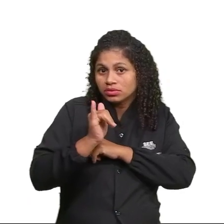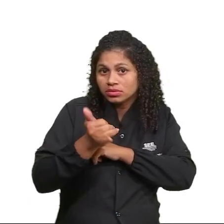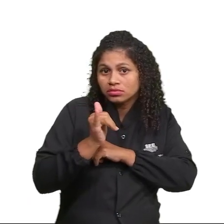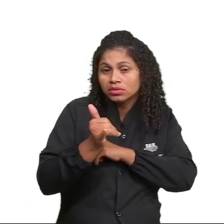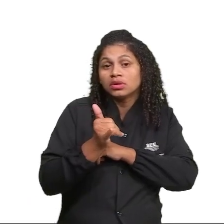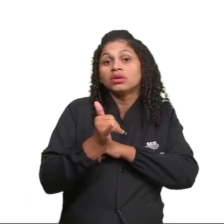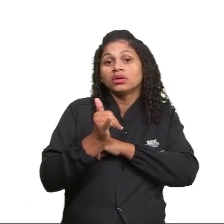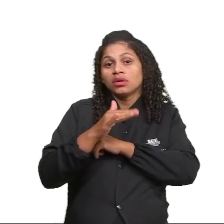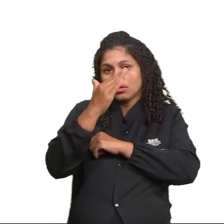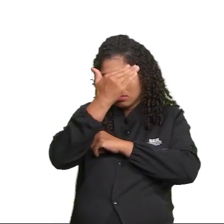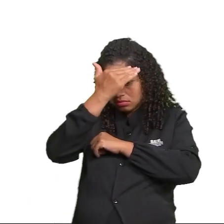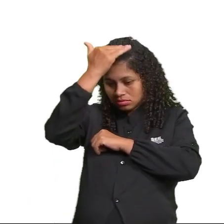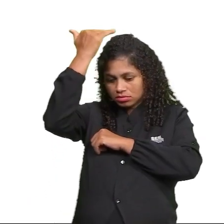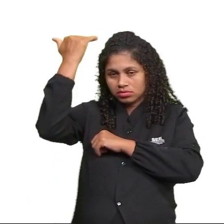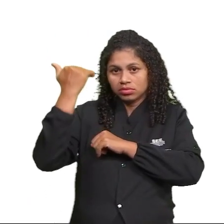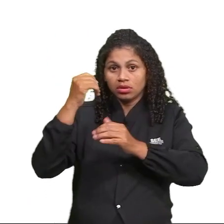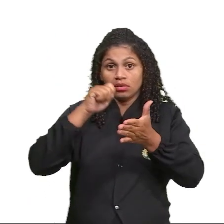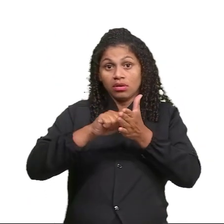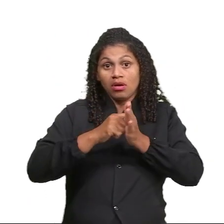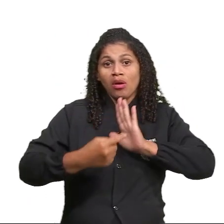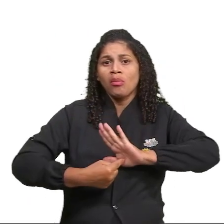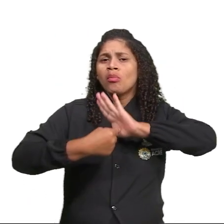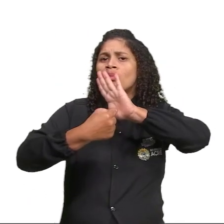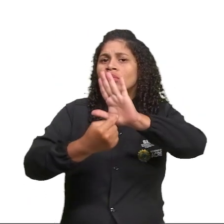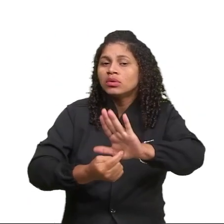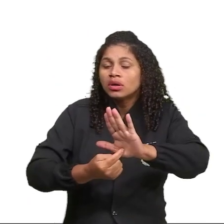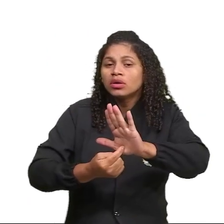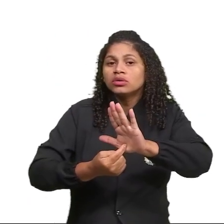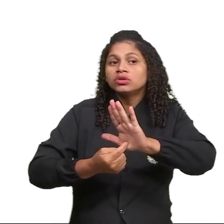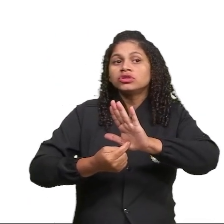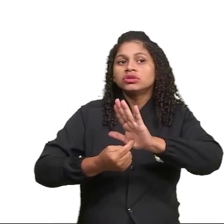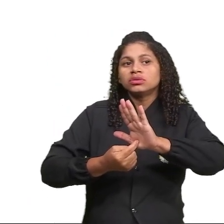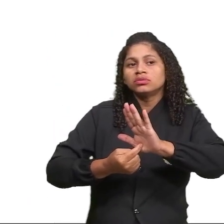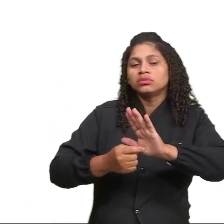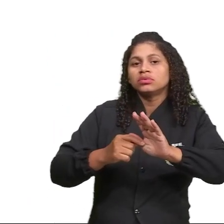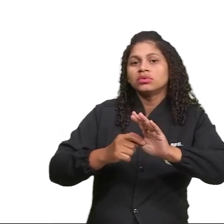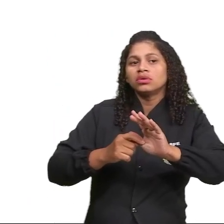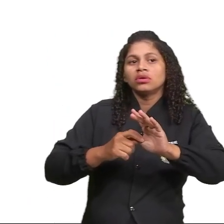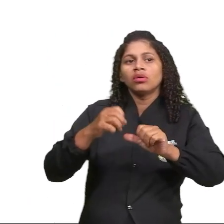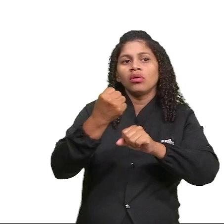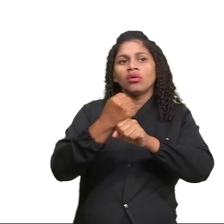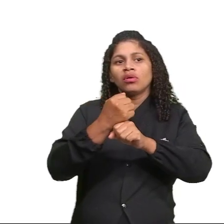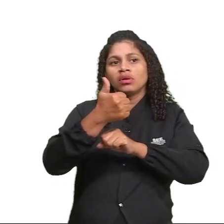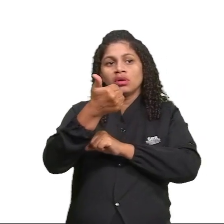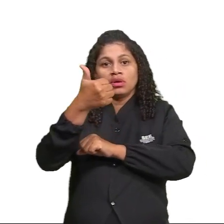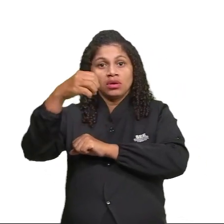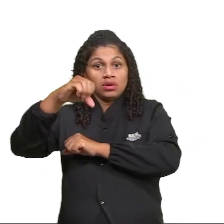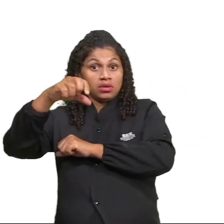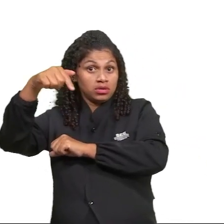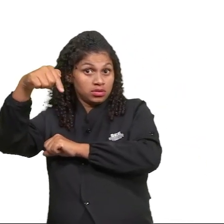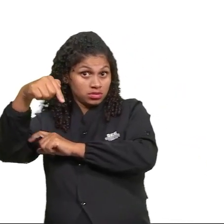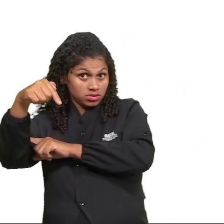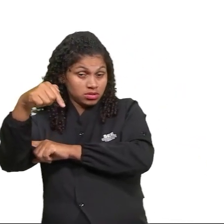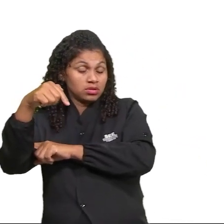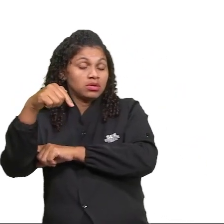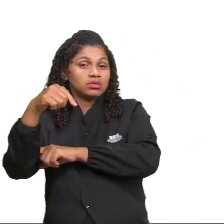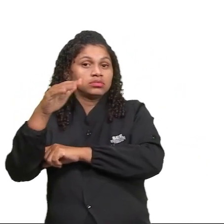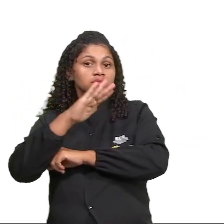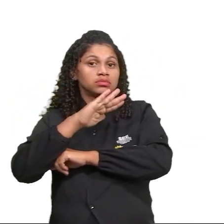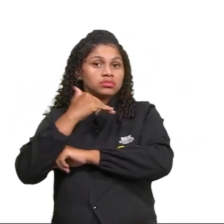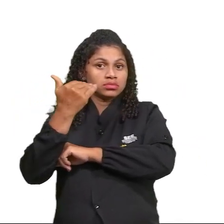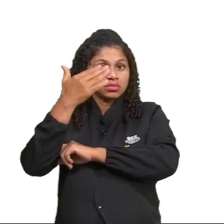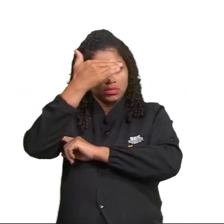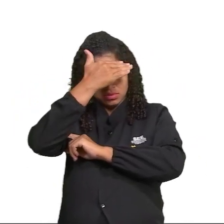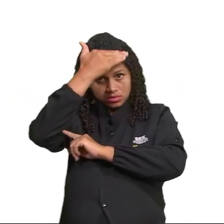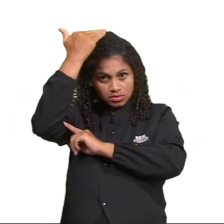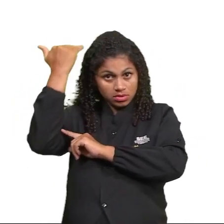Clarice Lispector, culminada com a obra A Hora da Estrela, em 77, ano da morte da escritora. Nesse